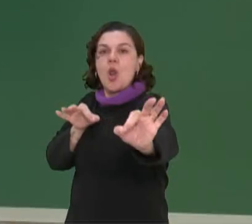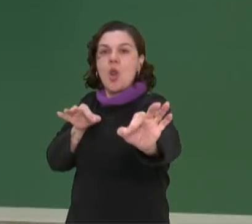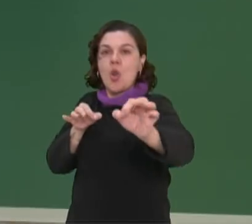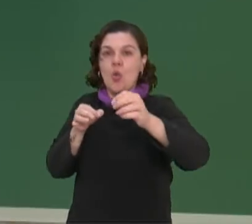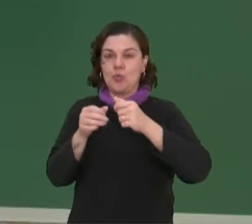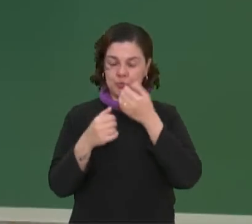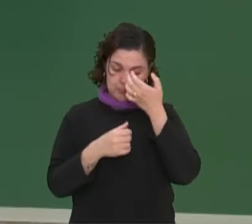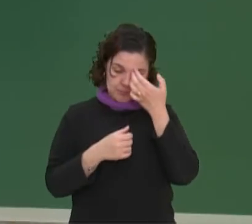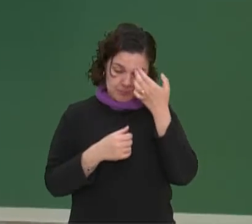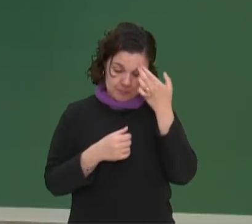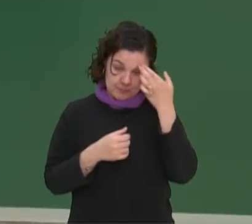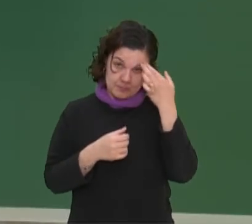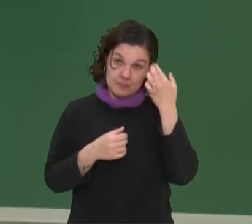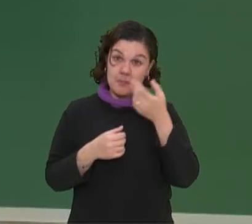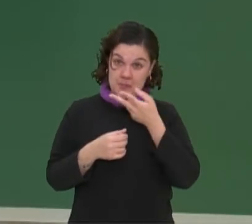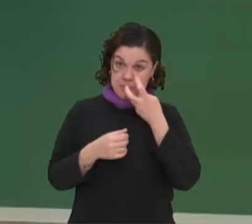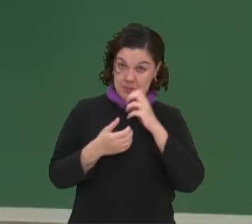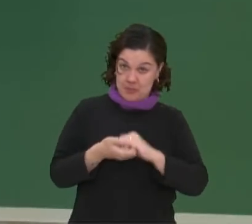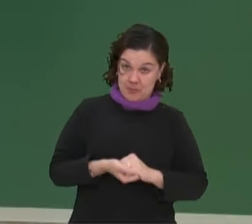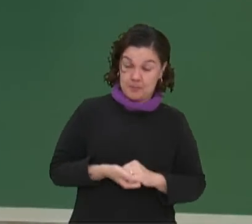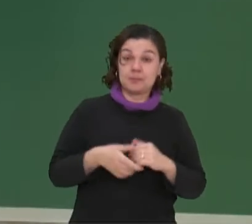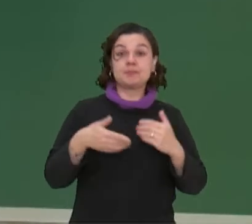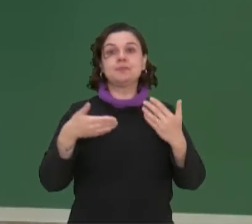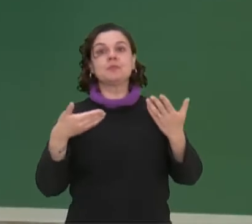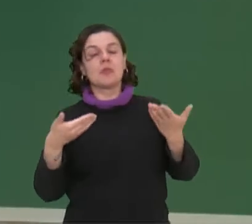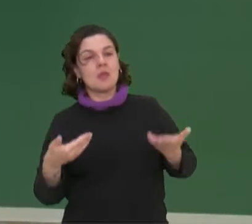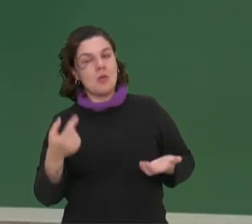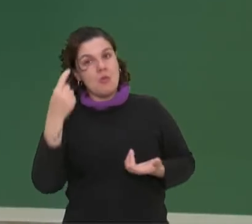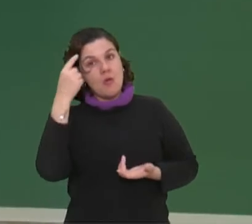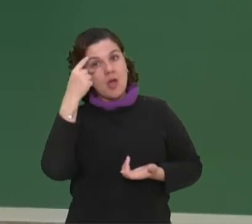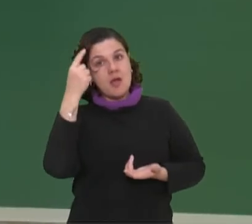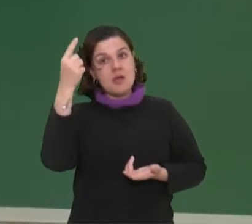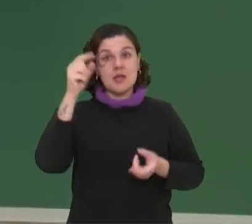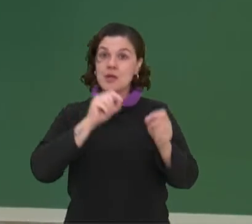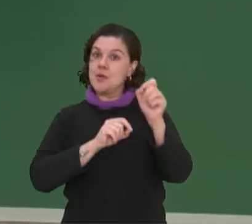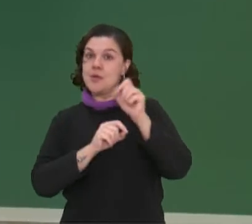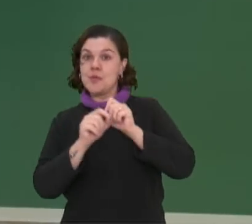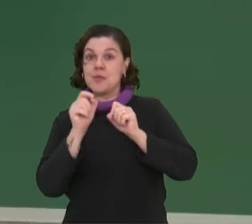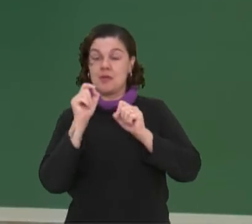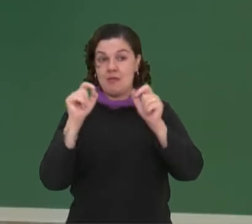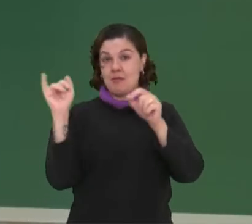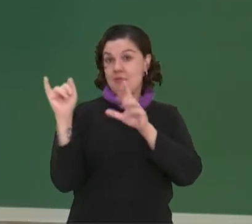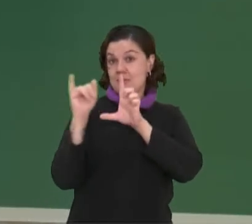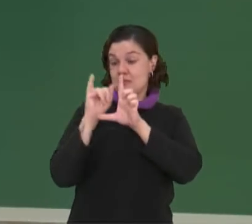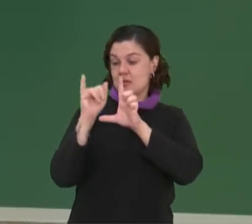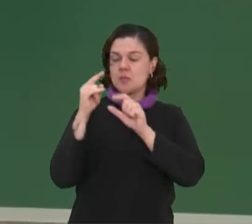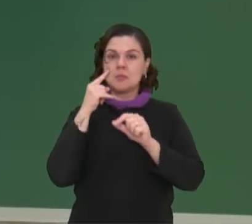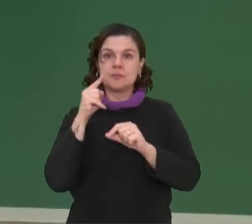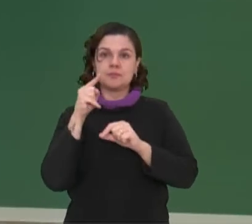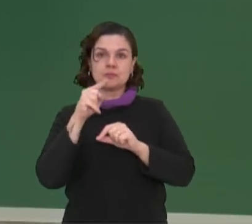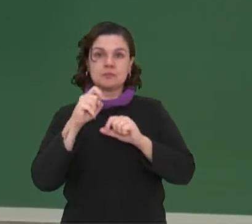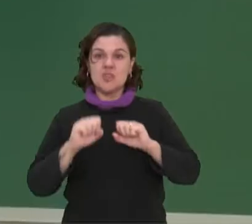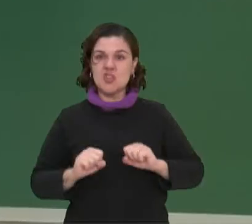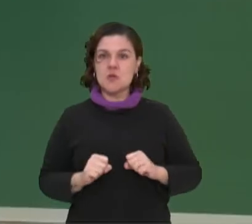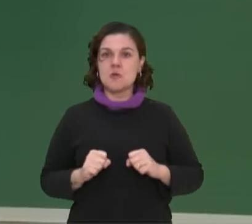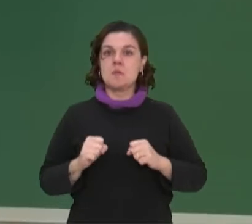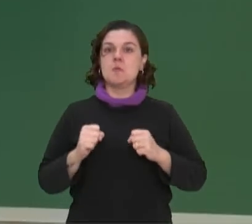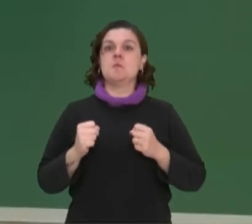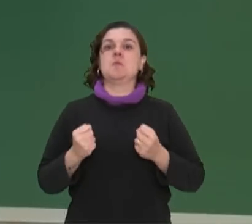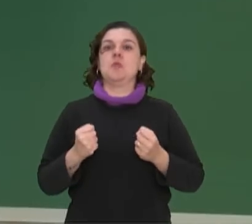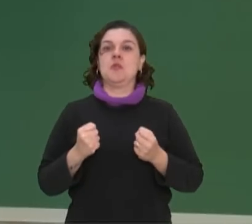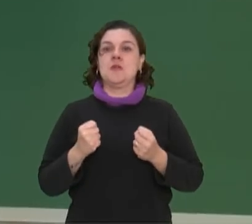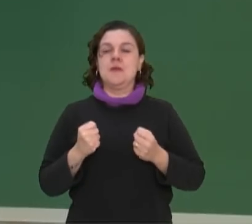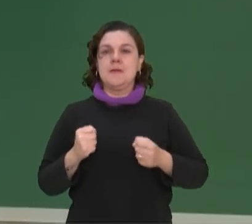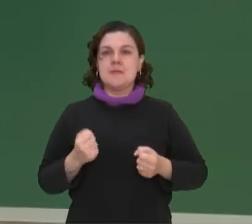bem profundo. Então, a ideia nessa imagem é mostrar esse poder,